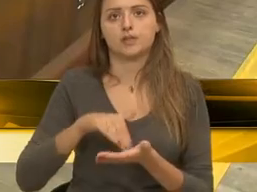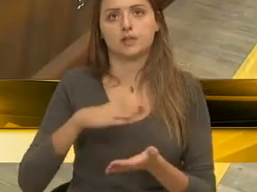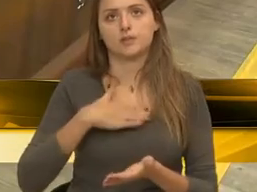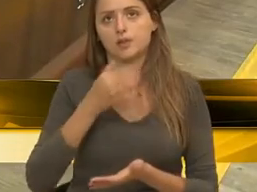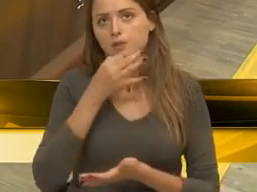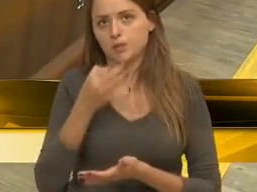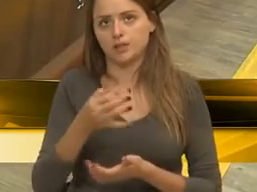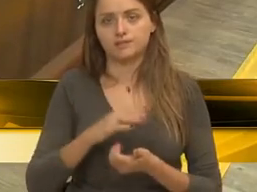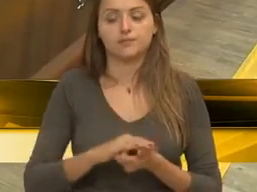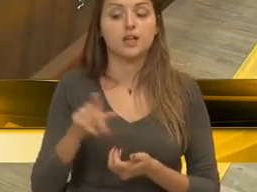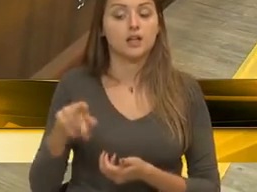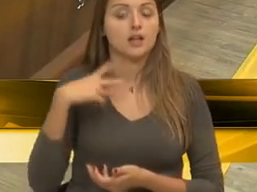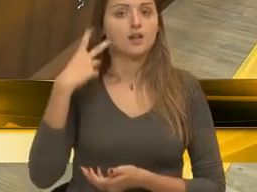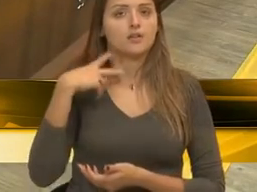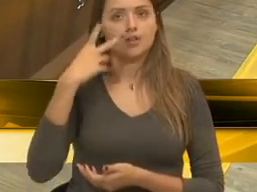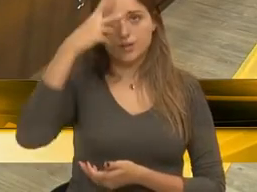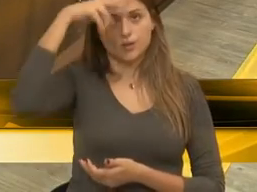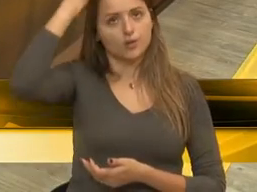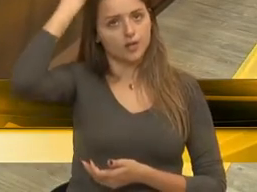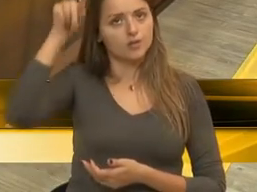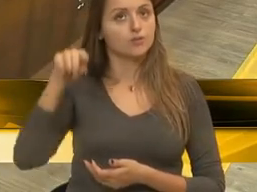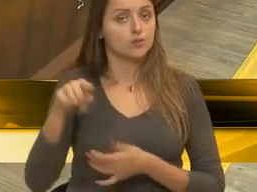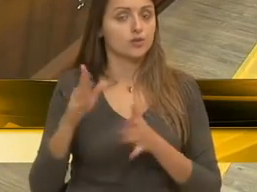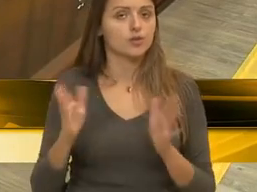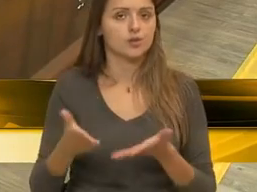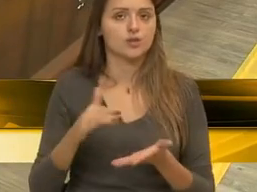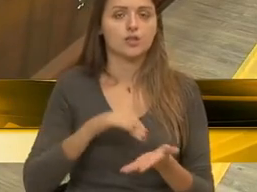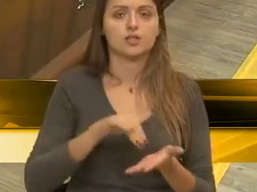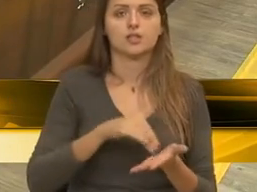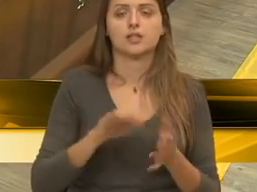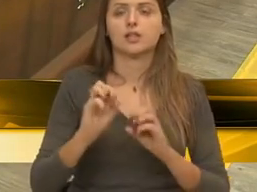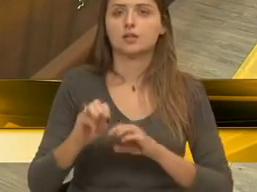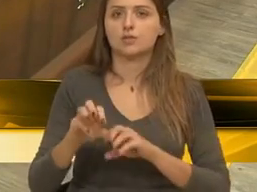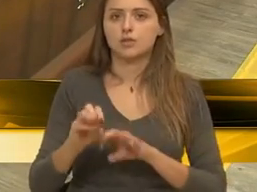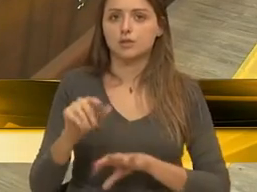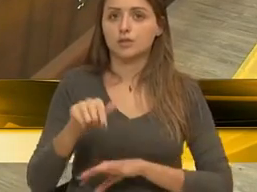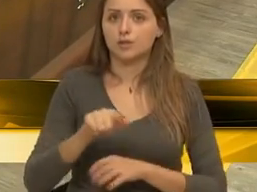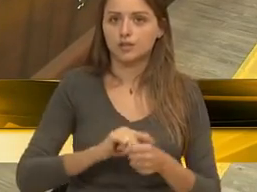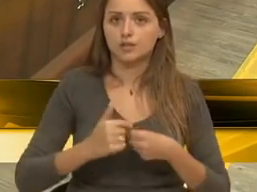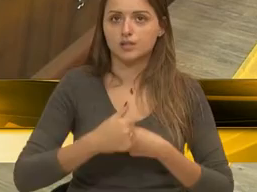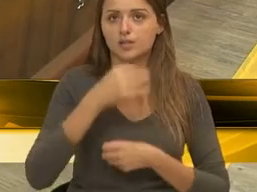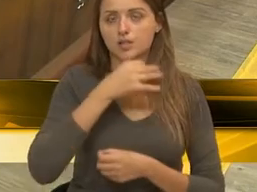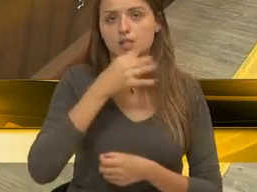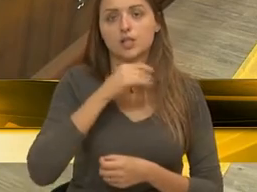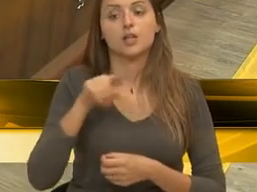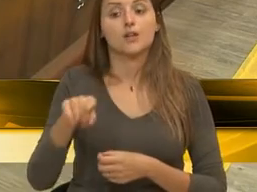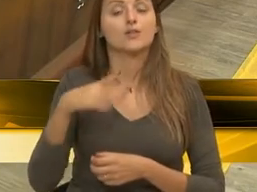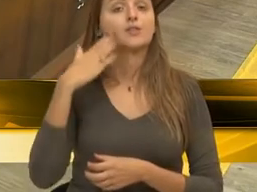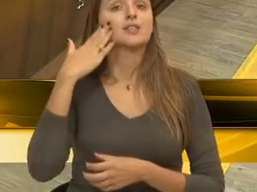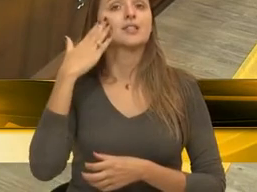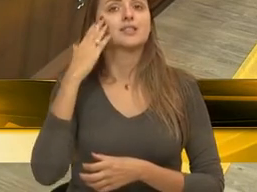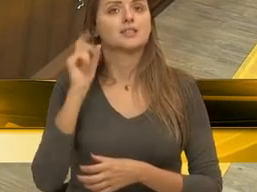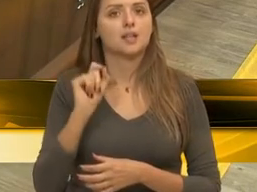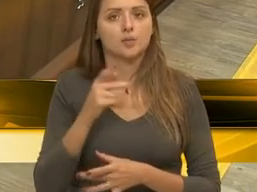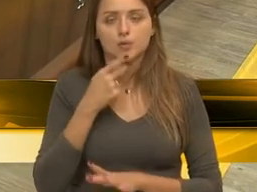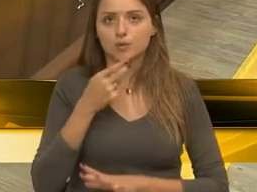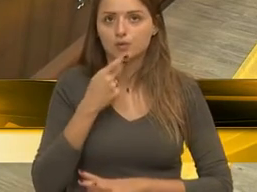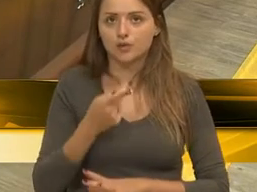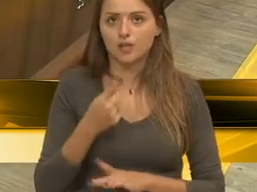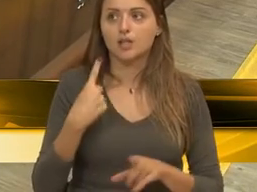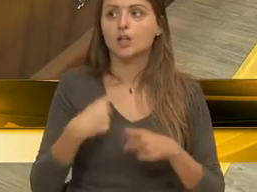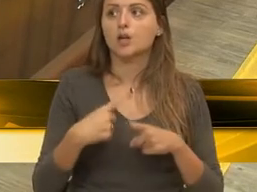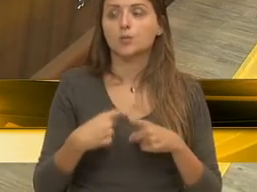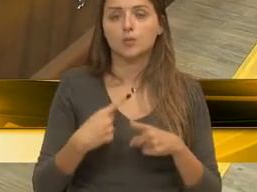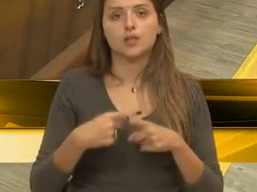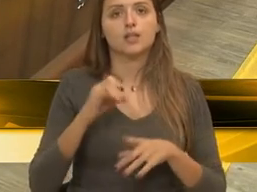Bom, vereador Edson, Vossa Excelência foi secretário de Educação do município de Caxias do Sul e fala com propriedade, porque se um